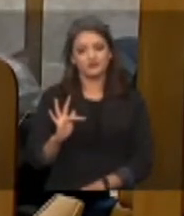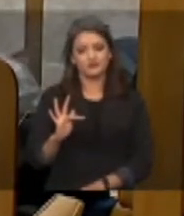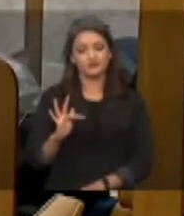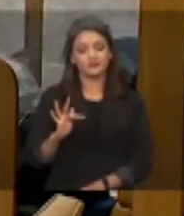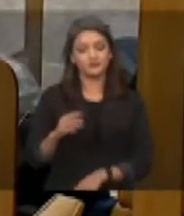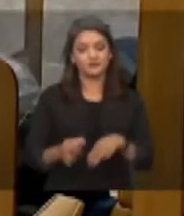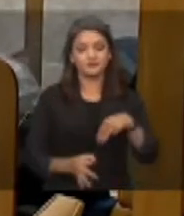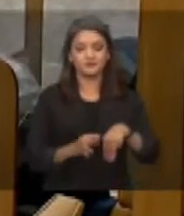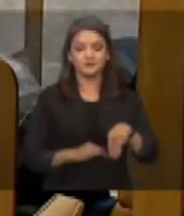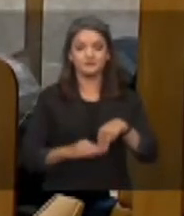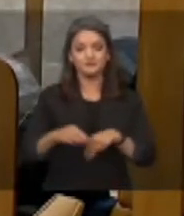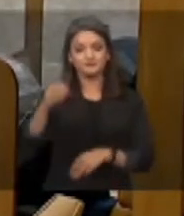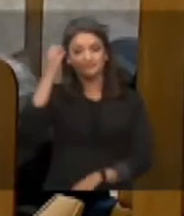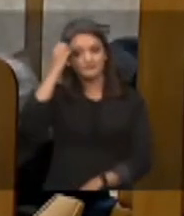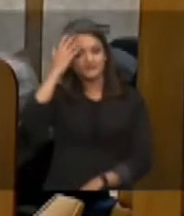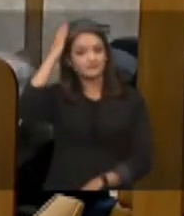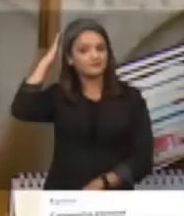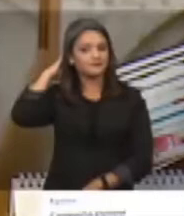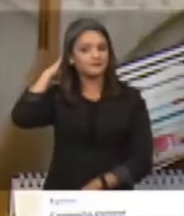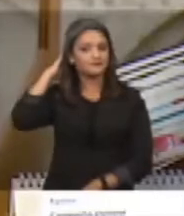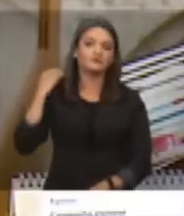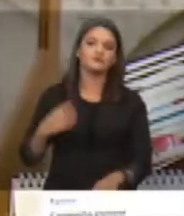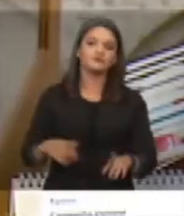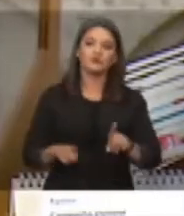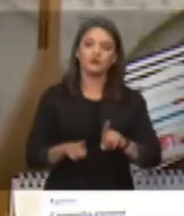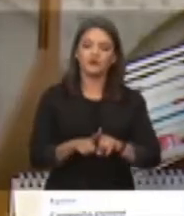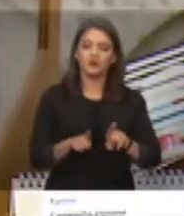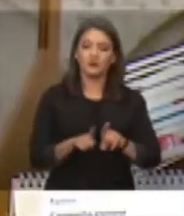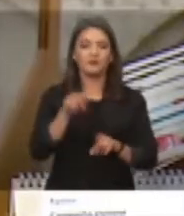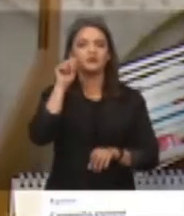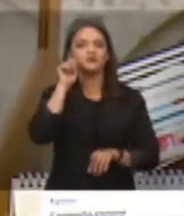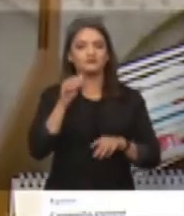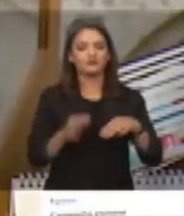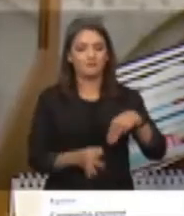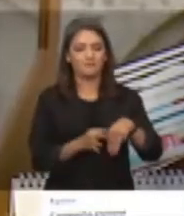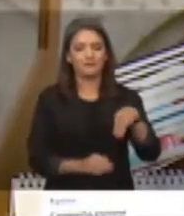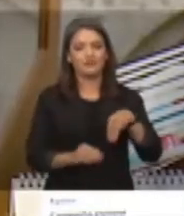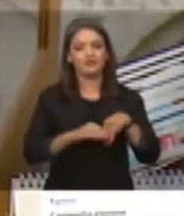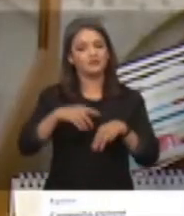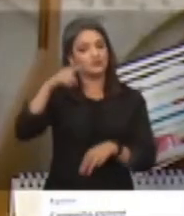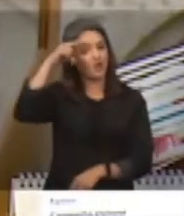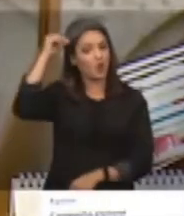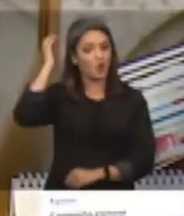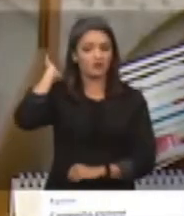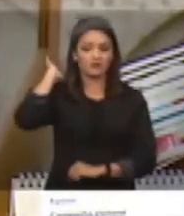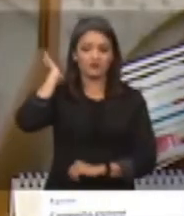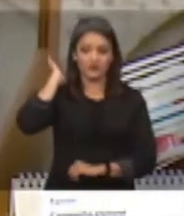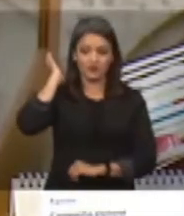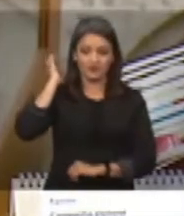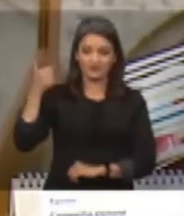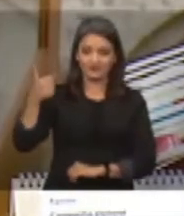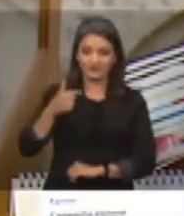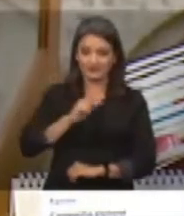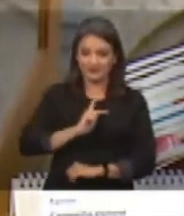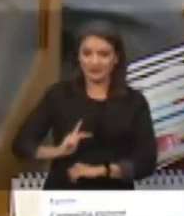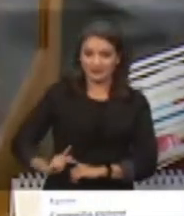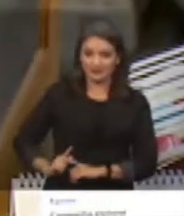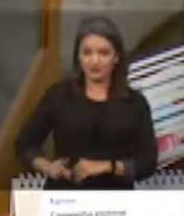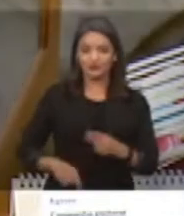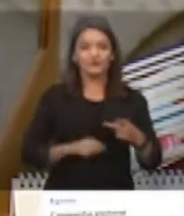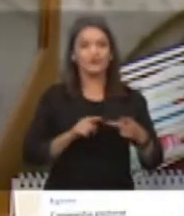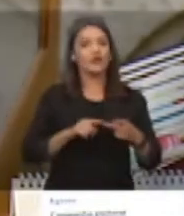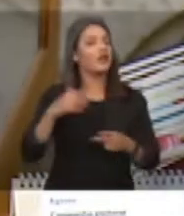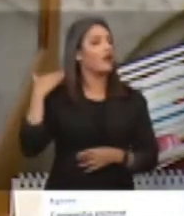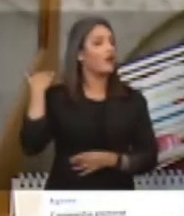Fux. E assim também, suas excelências, as senhoras ministra Rosa Weber, vice-presidente, ministra Carmen